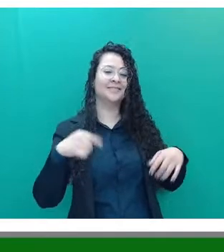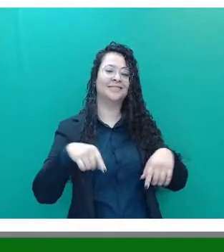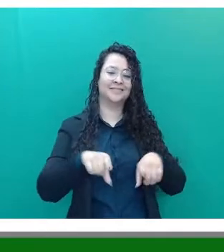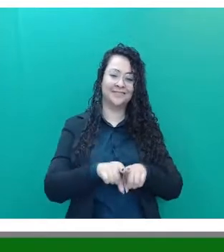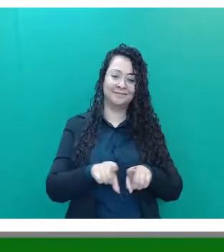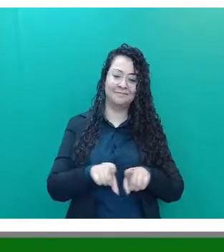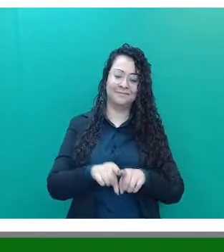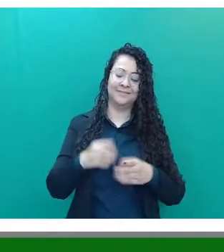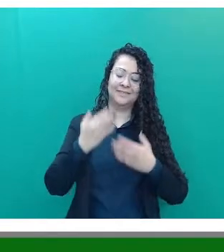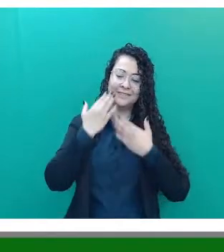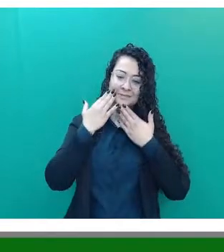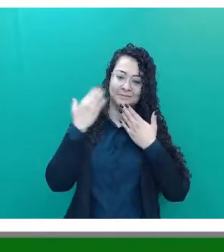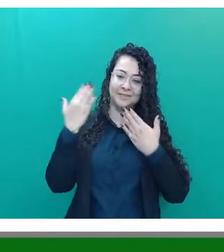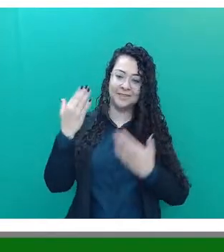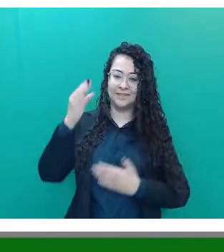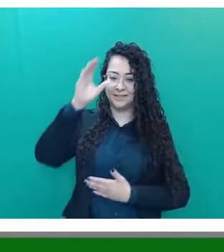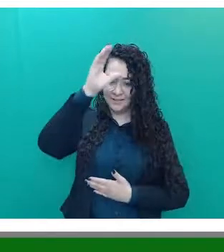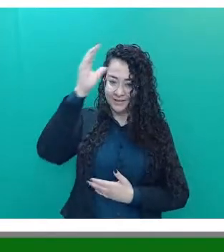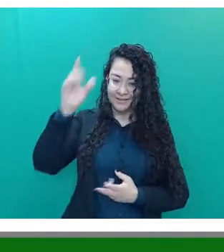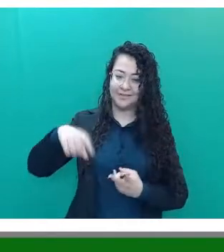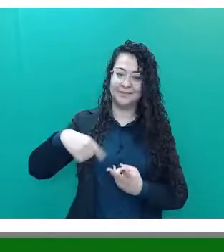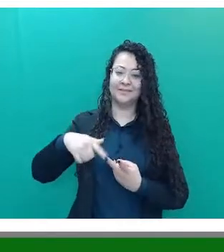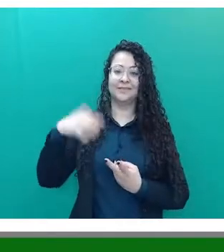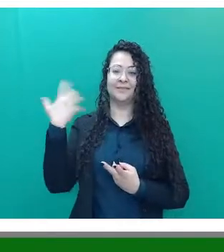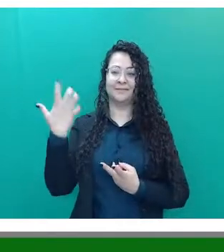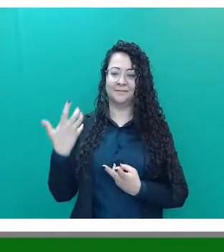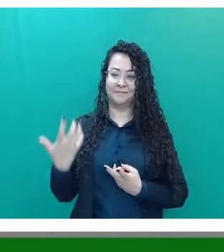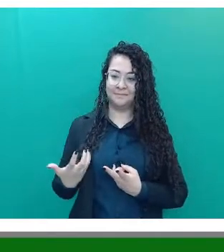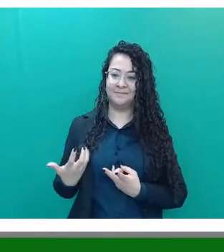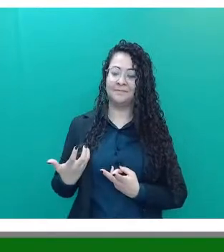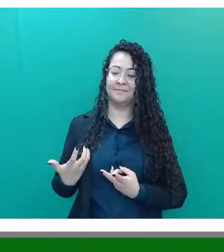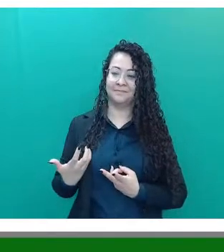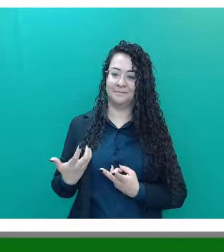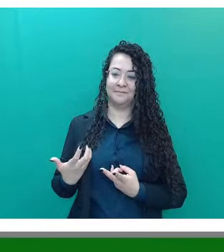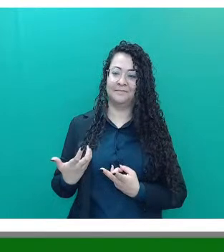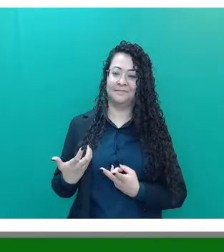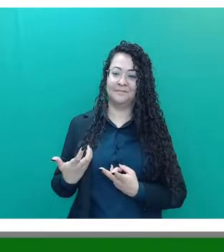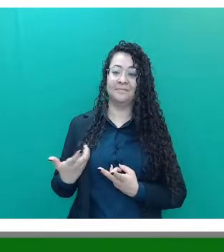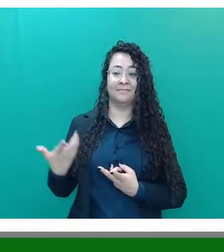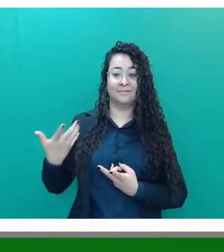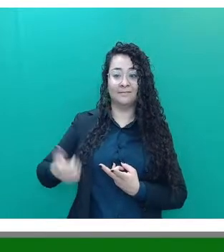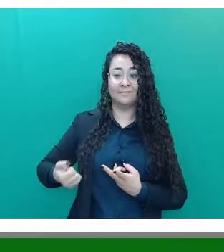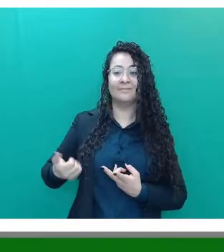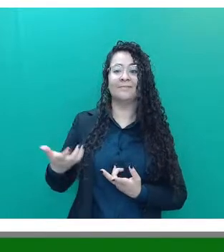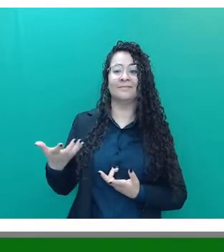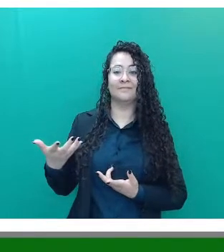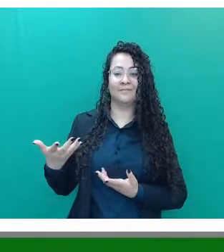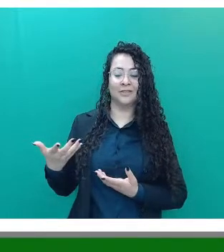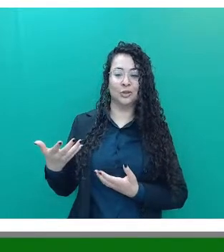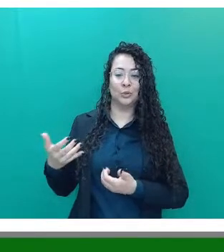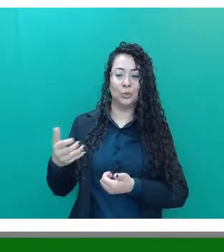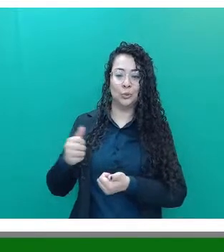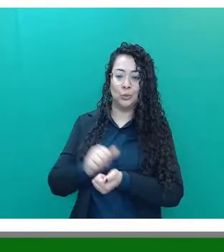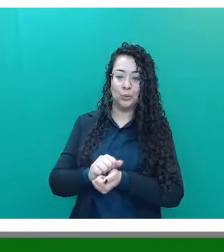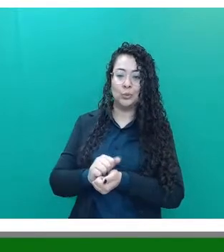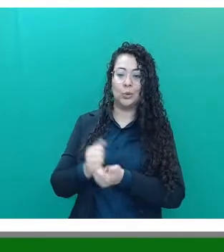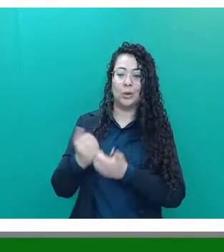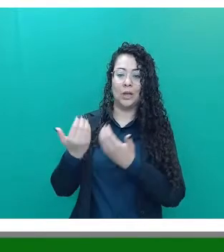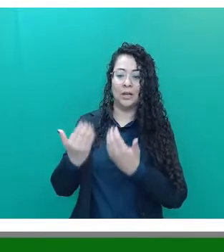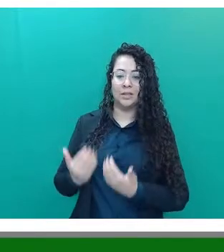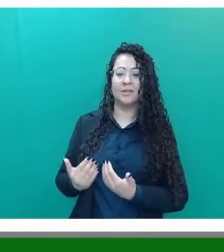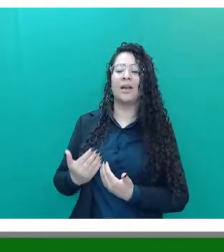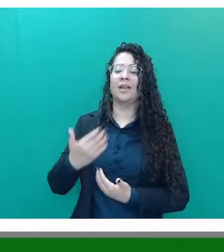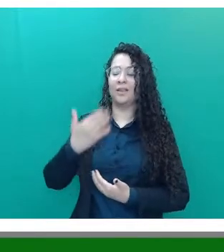Agradecer ao Carlos, Anabel, pela oportunidade também. Acho que a sua tese se torna uma importante contribuição